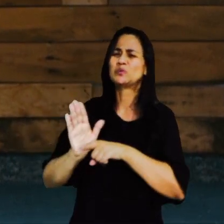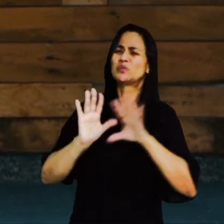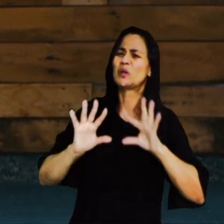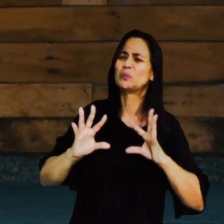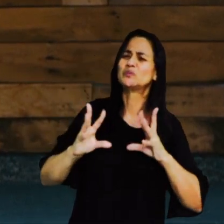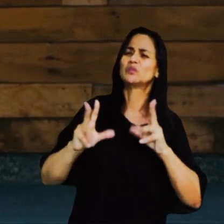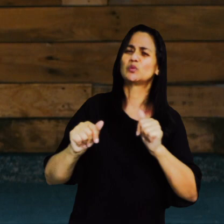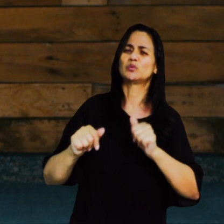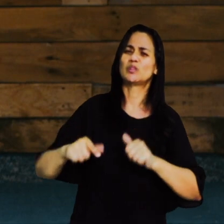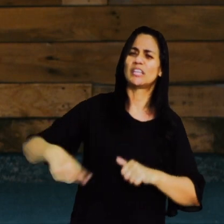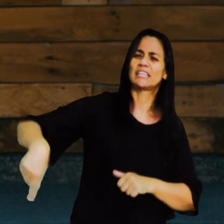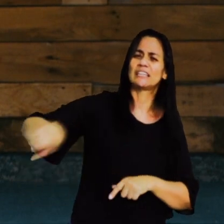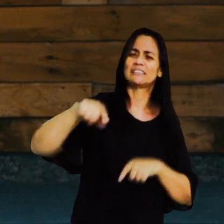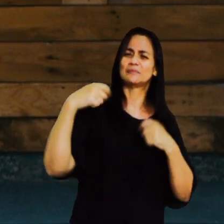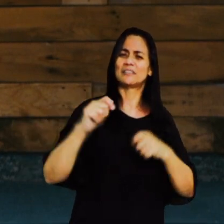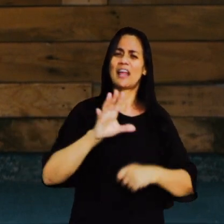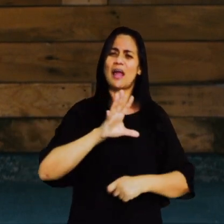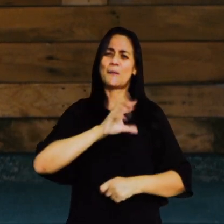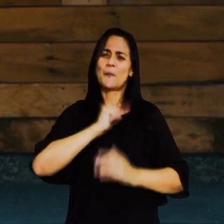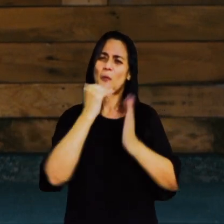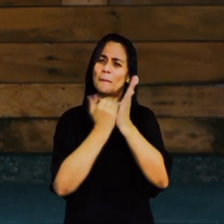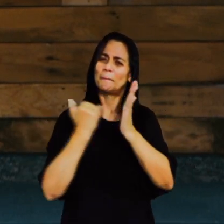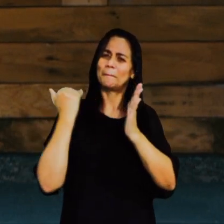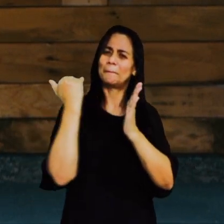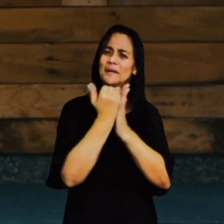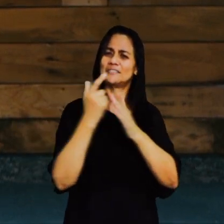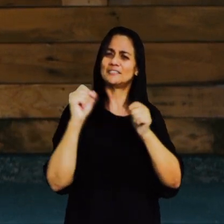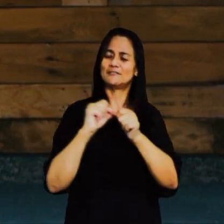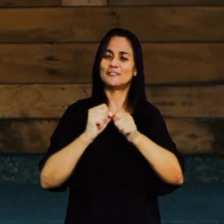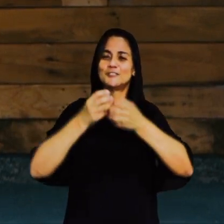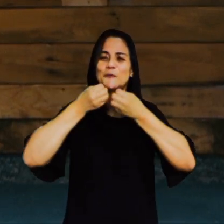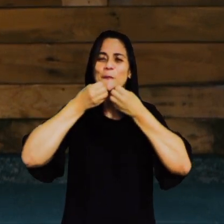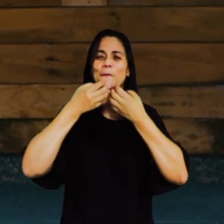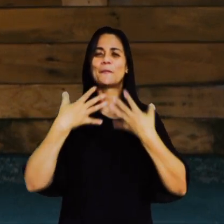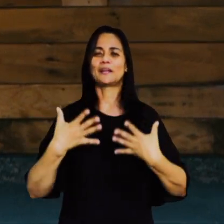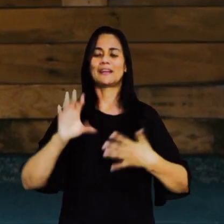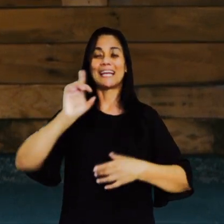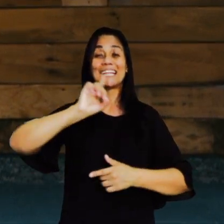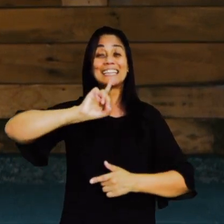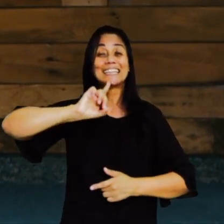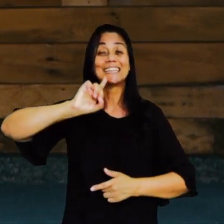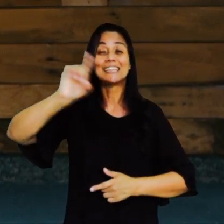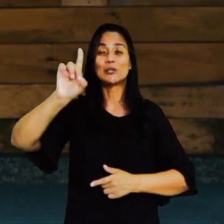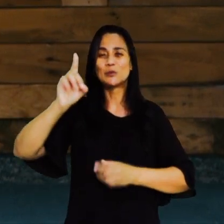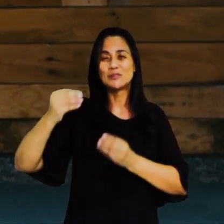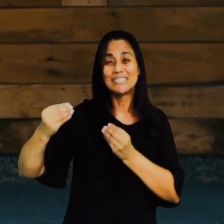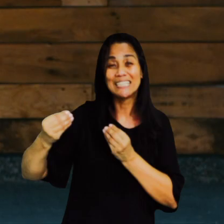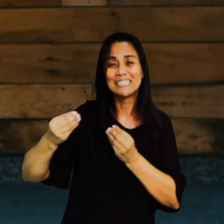terem mais amor e a fazerem o bem. Deus colocou sérias